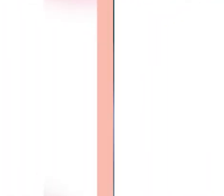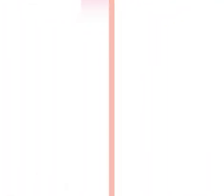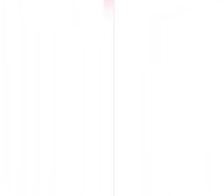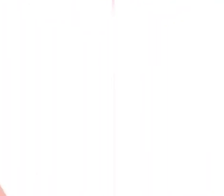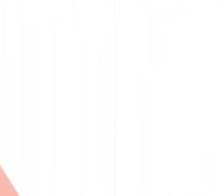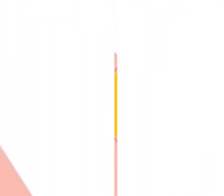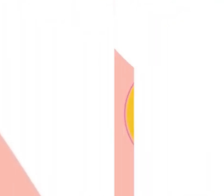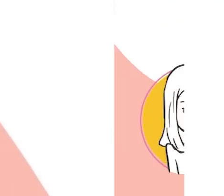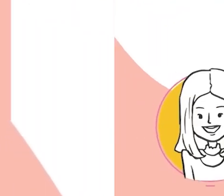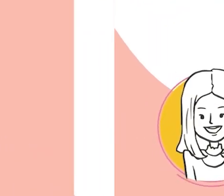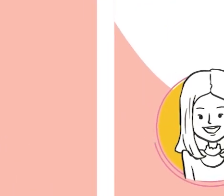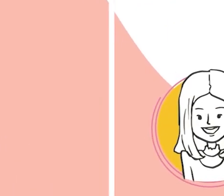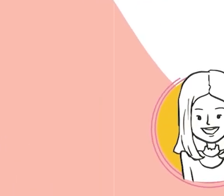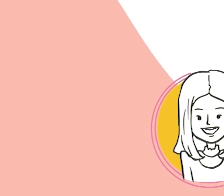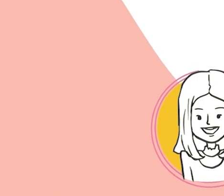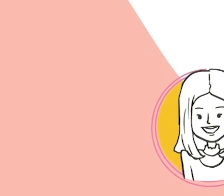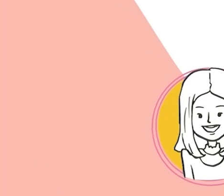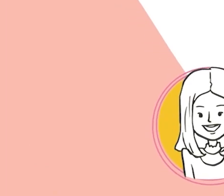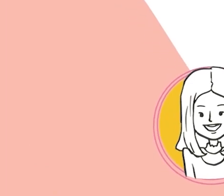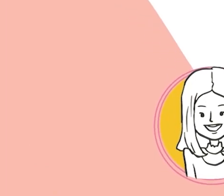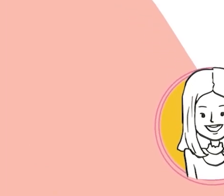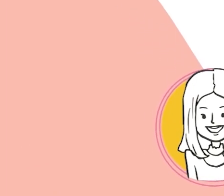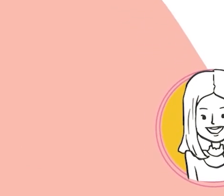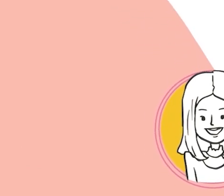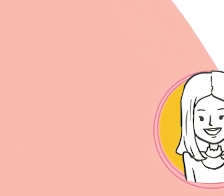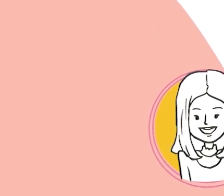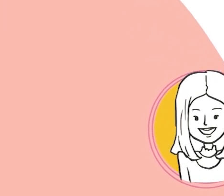conviveram com ele, quer dizer, o que nós temos são